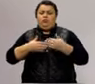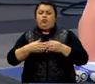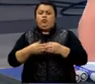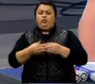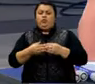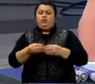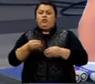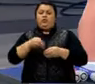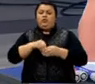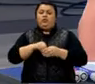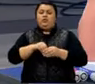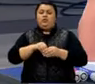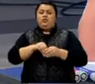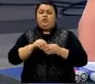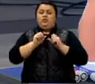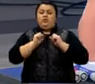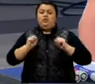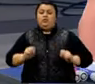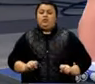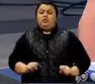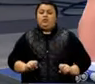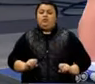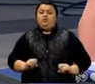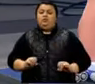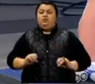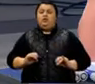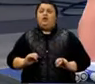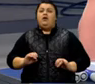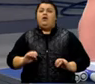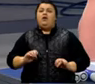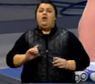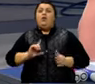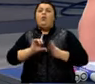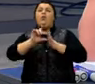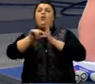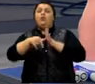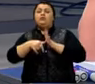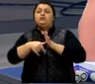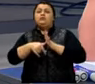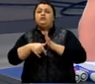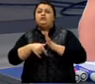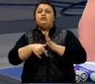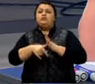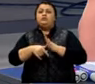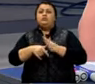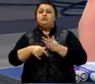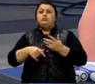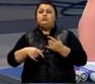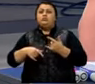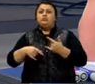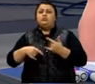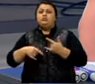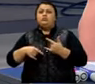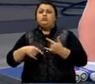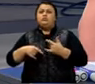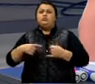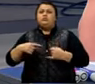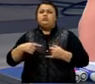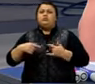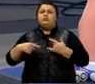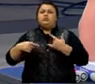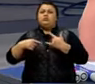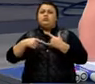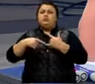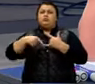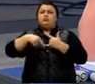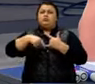endócrino. O próximo sistema é o sistema reprodutor. O sistema reprodutor, a principal função